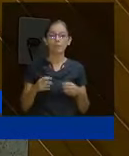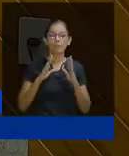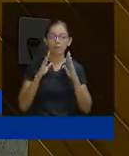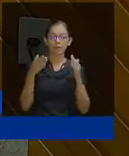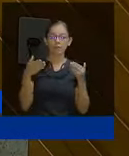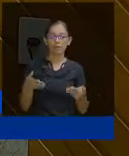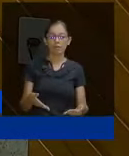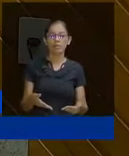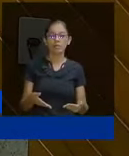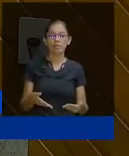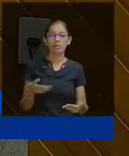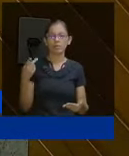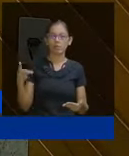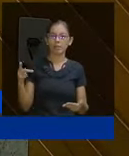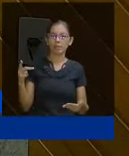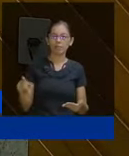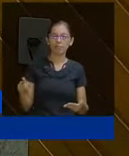específico para a sua configuração,